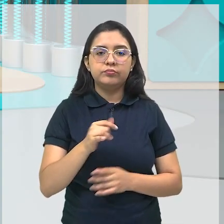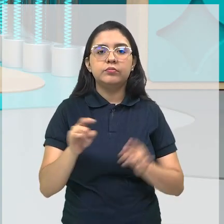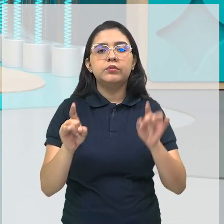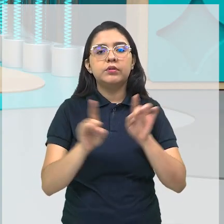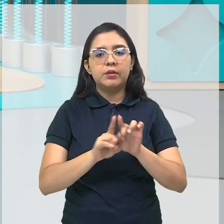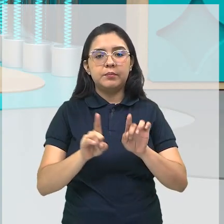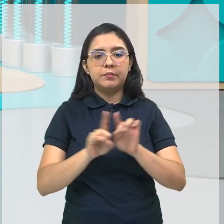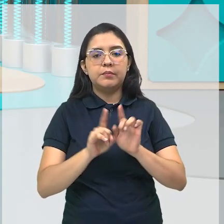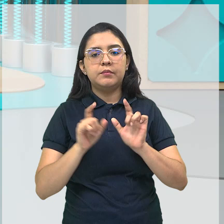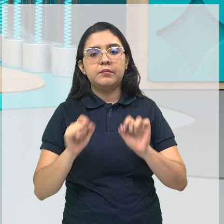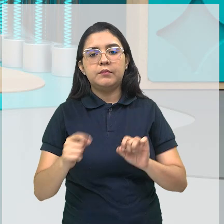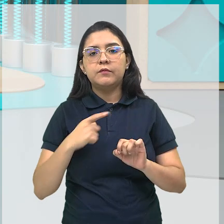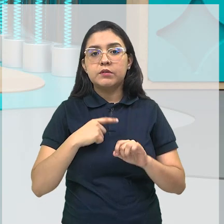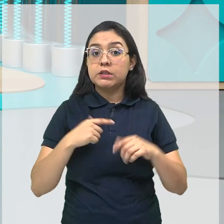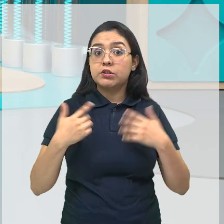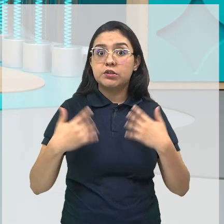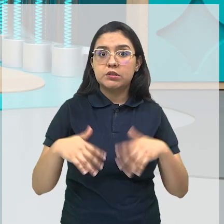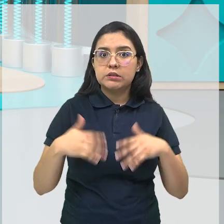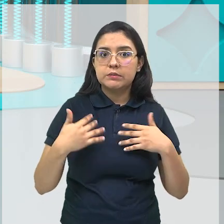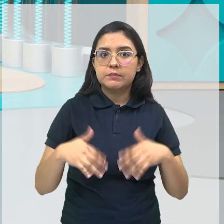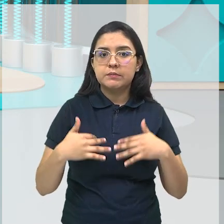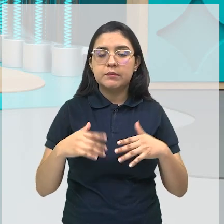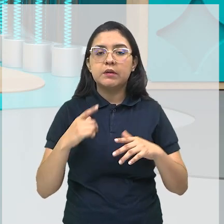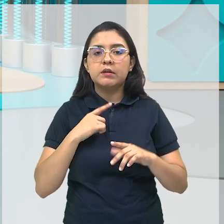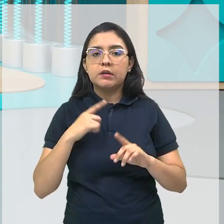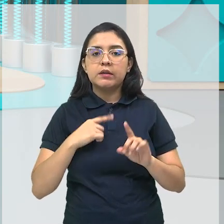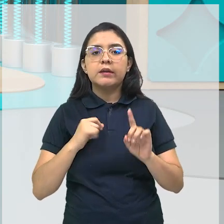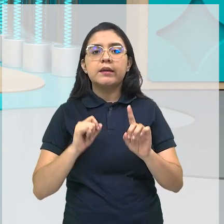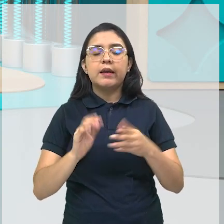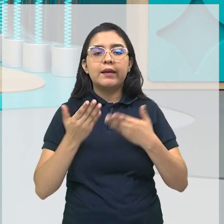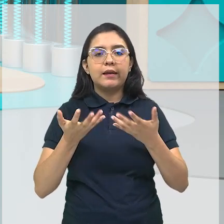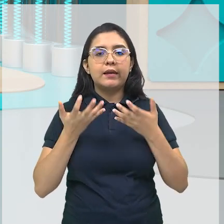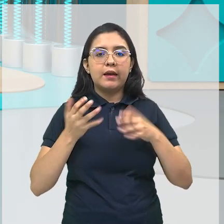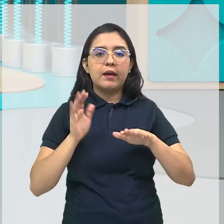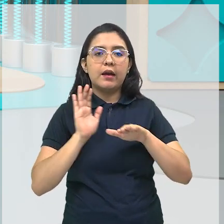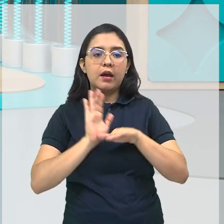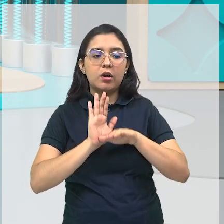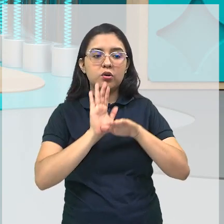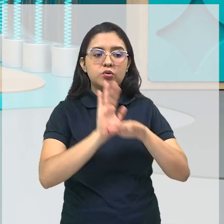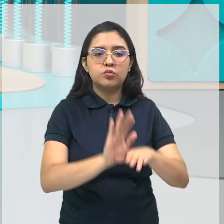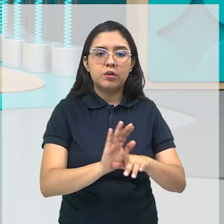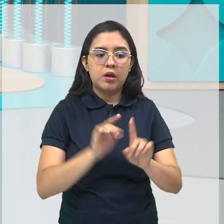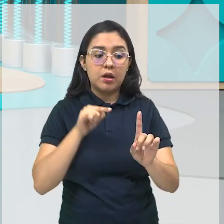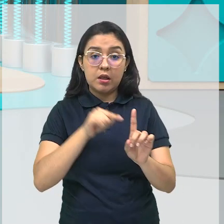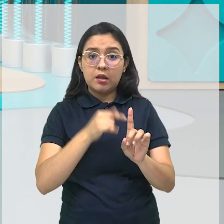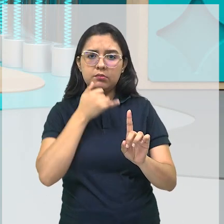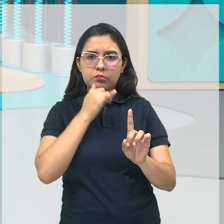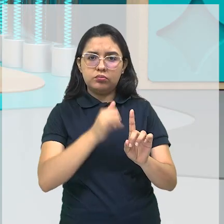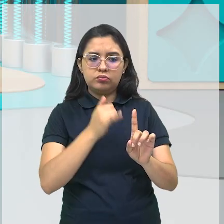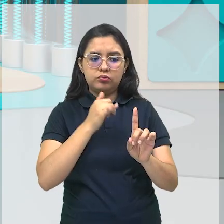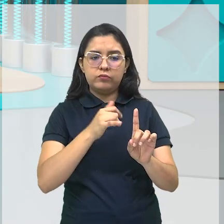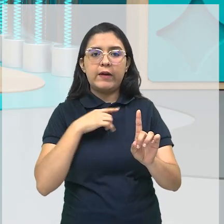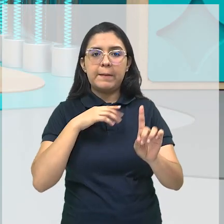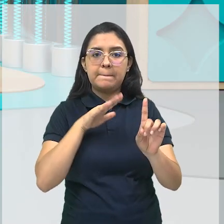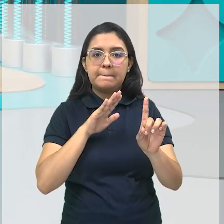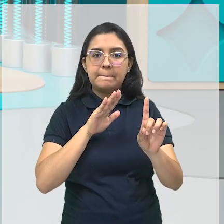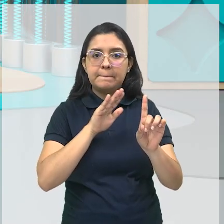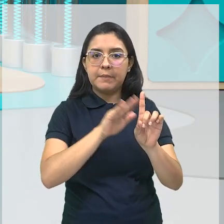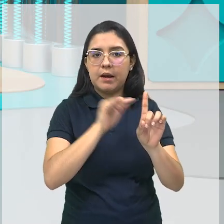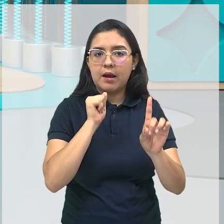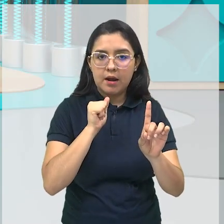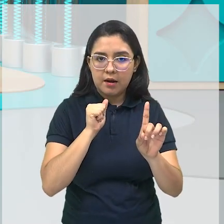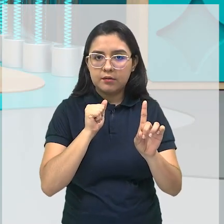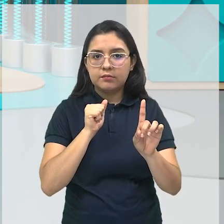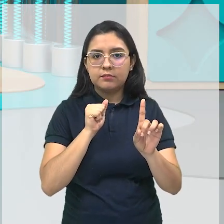lá na hora do desespero, tem um ímpeto de querer ajudar, vai logo pegando na vítima para querer puxar ela, e